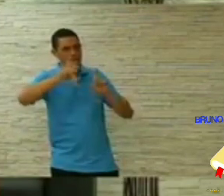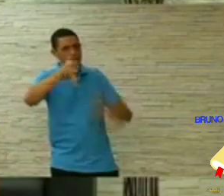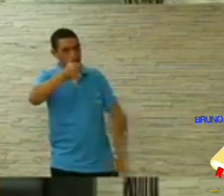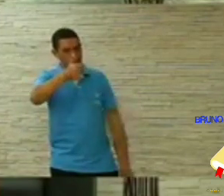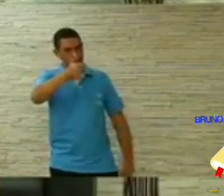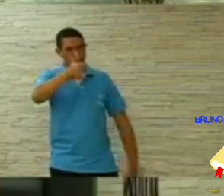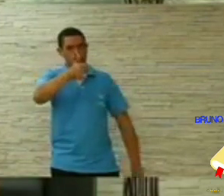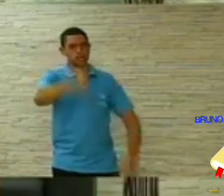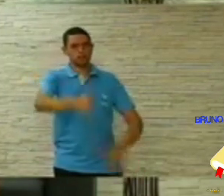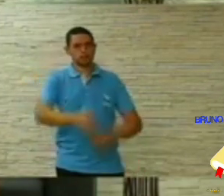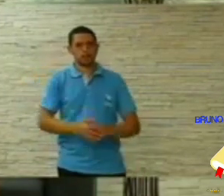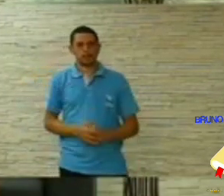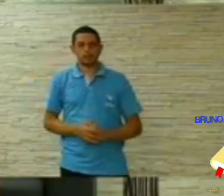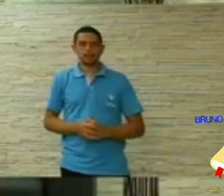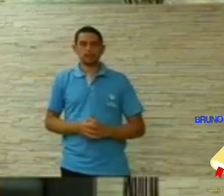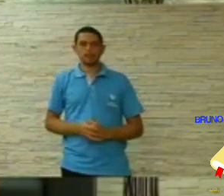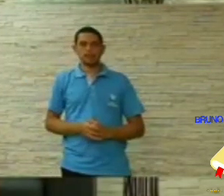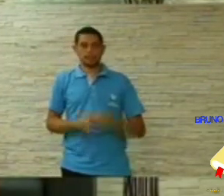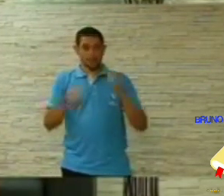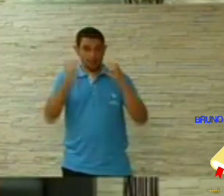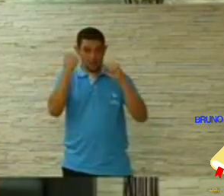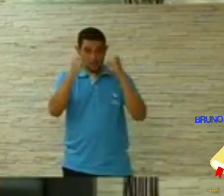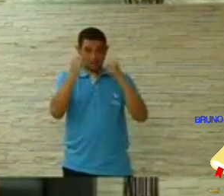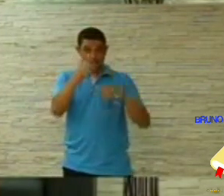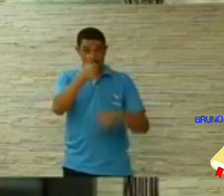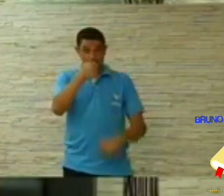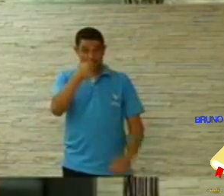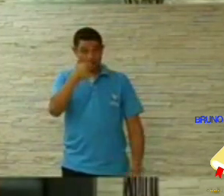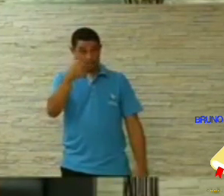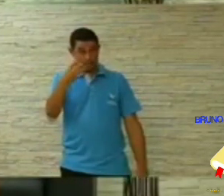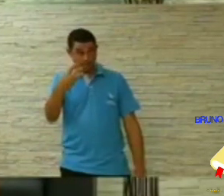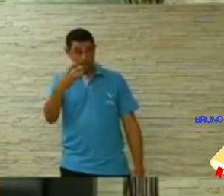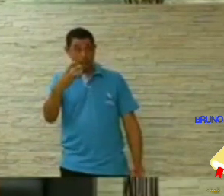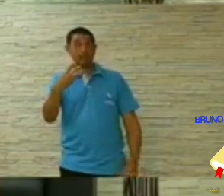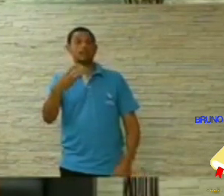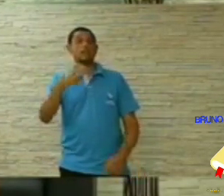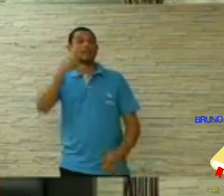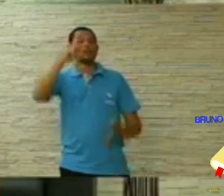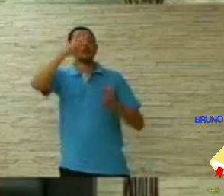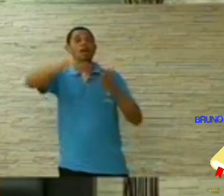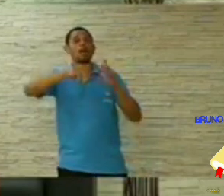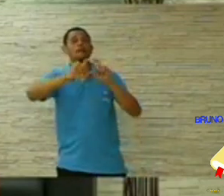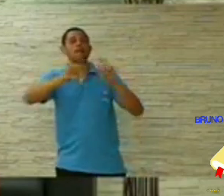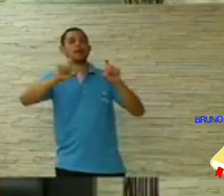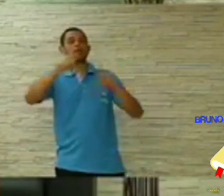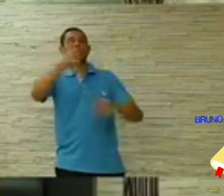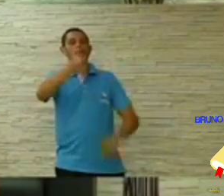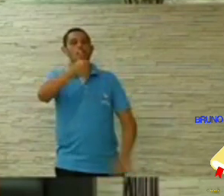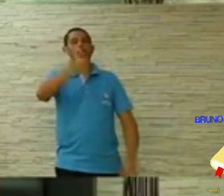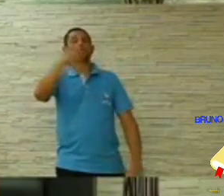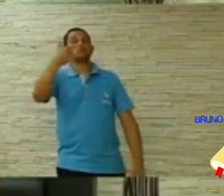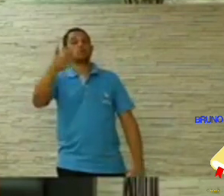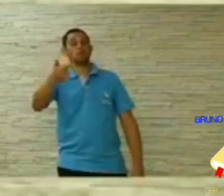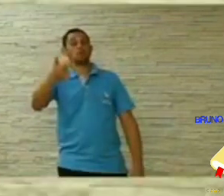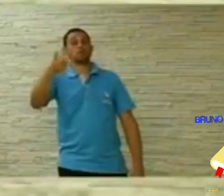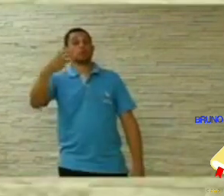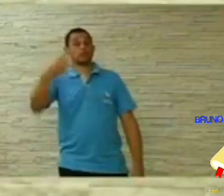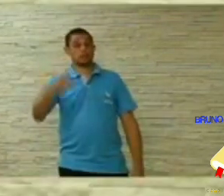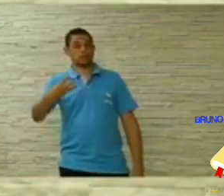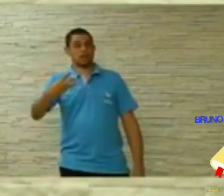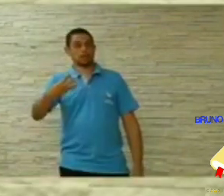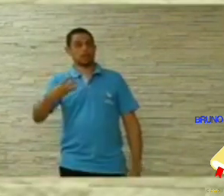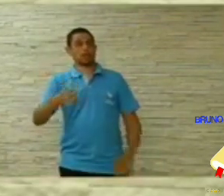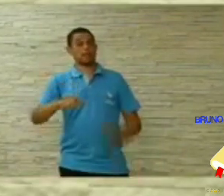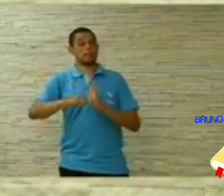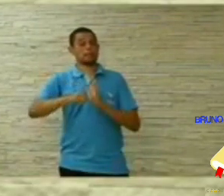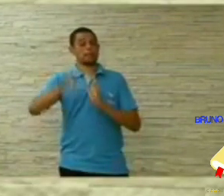leitura. Salmo 113, nós iremos ler o verso 1, 2 e 3, que compõe ali a primeira estrofe desse